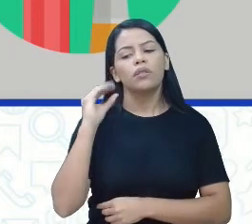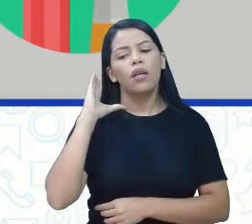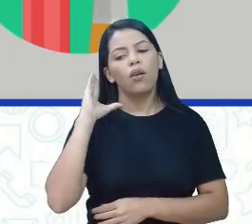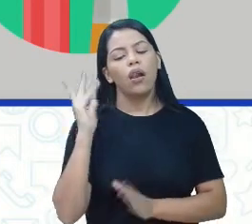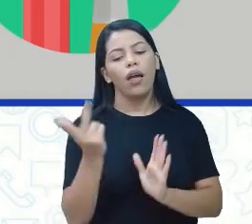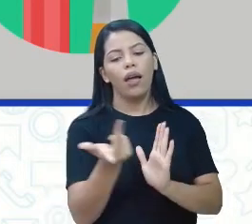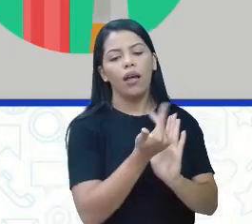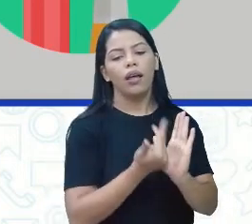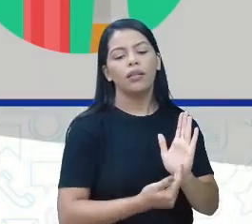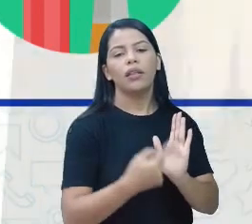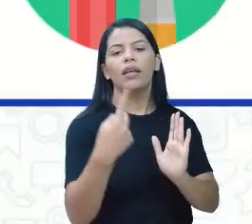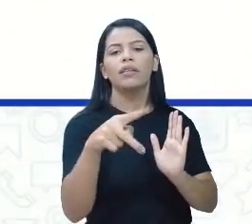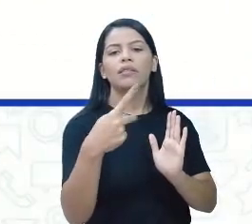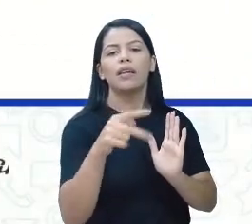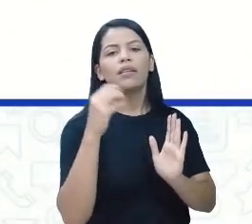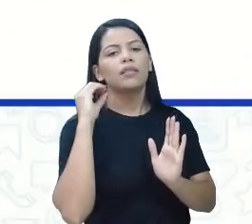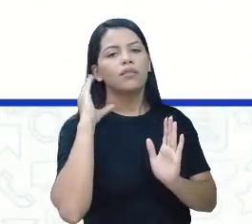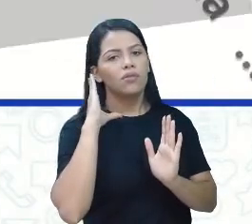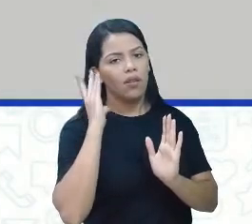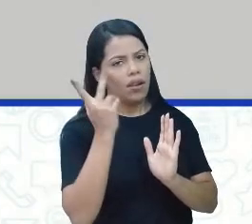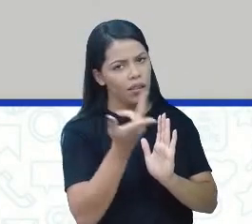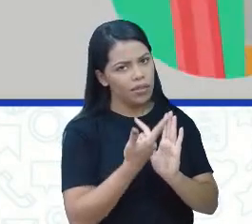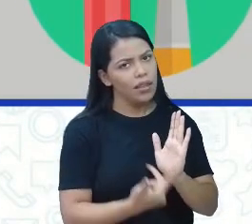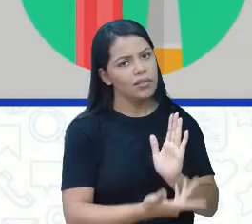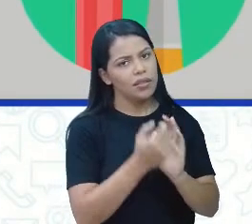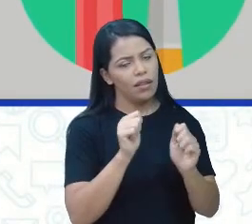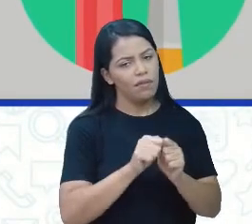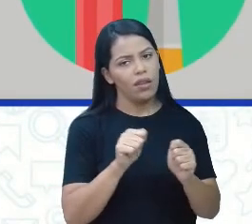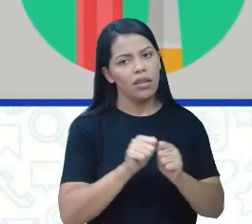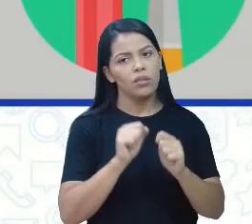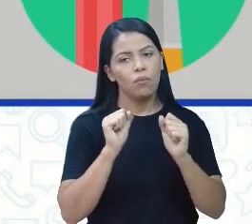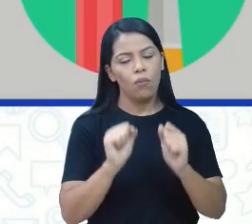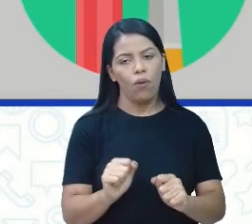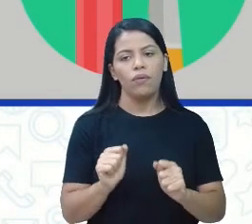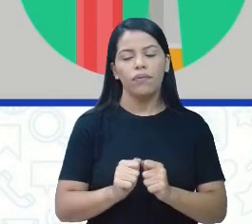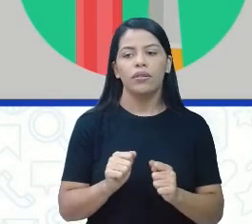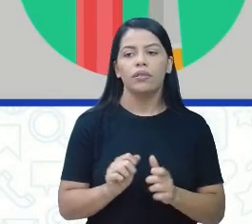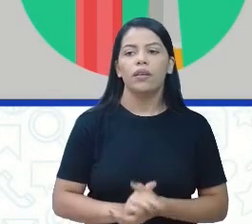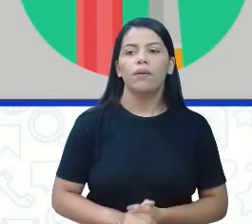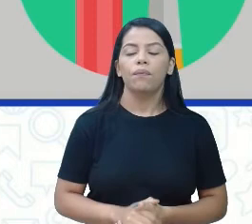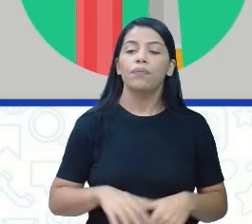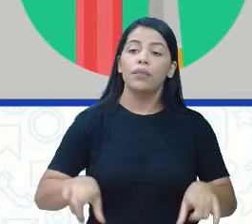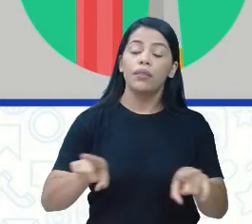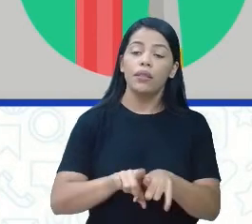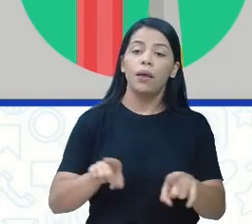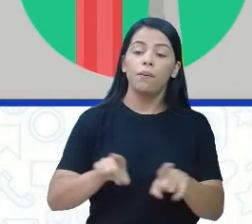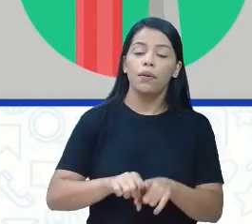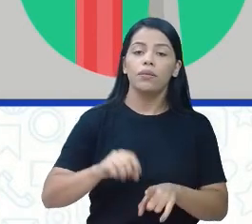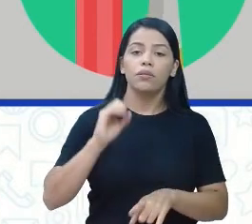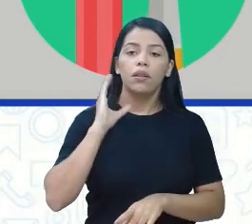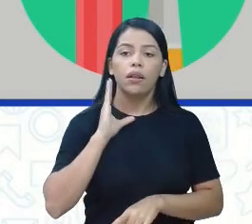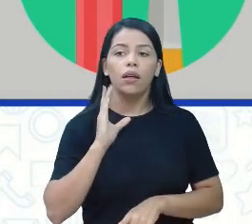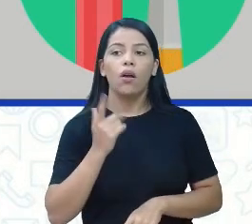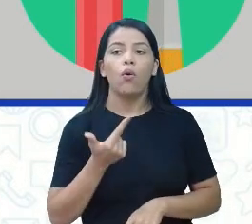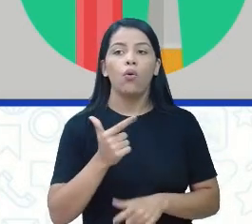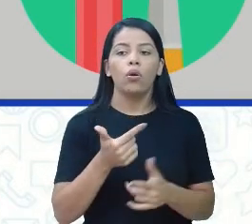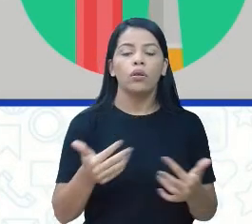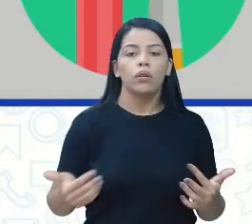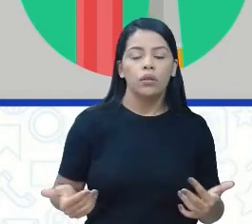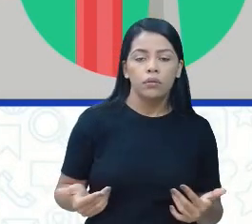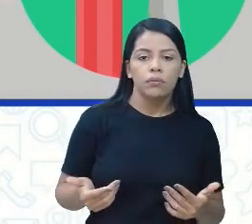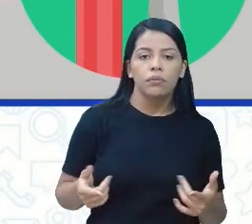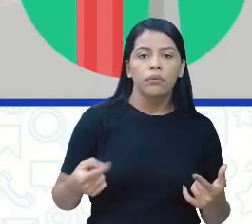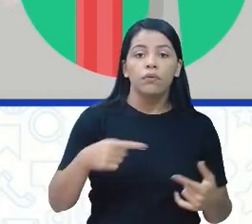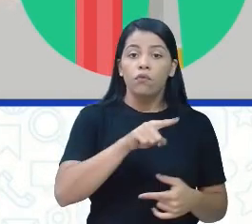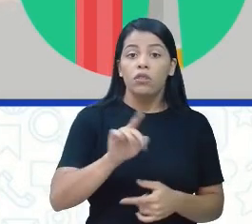o celular. Desenha aí, minha gente. Faça aquele desenho maravilhoso. Celular, aí, olha a outra aqui smartphone. também, ó. E agora que você já sabe o que é paisagem